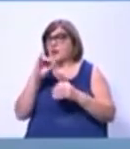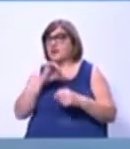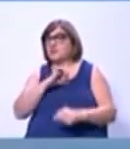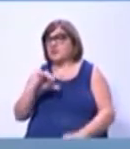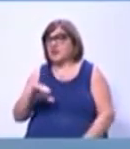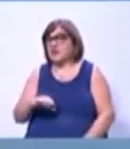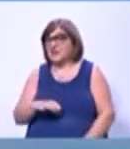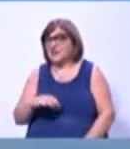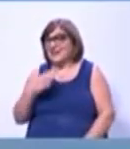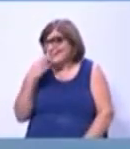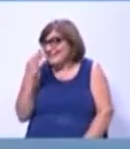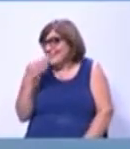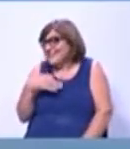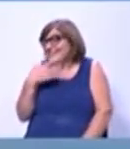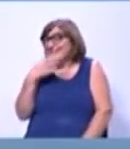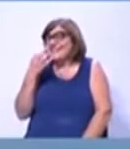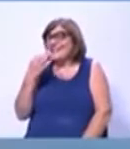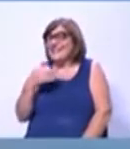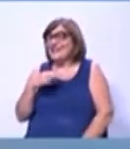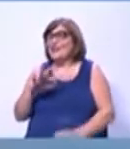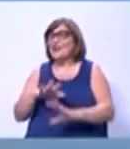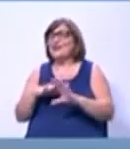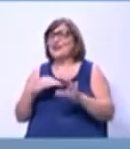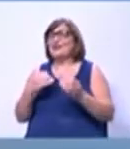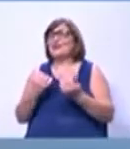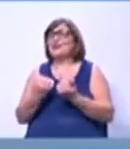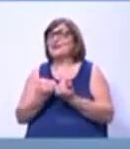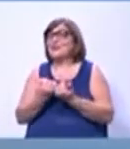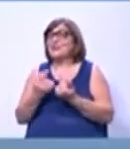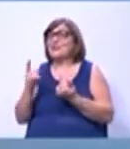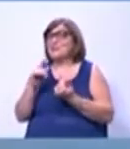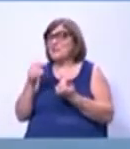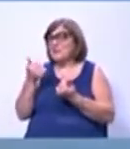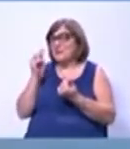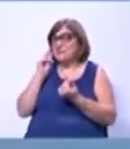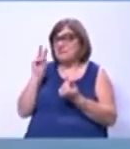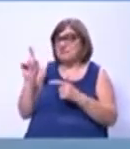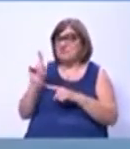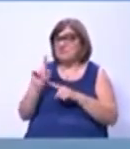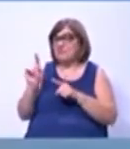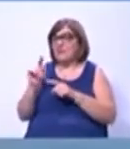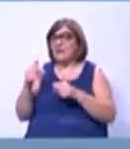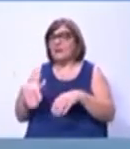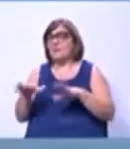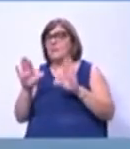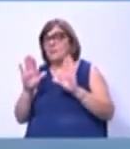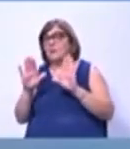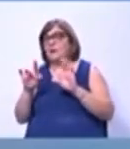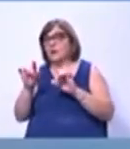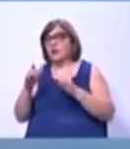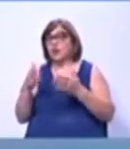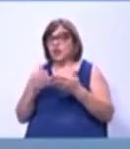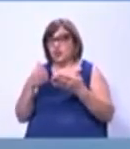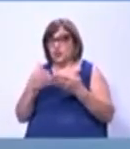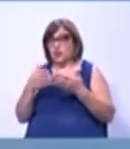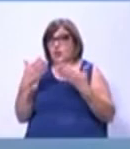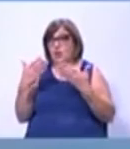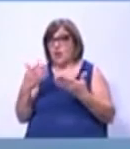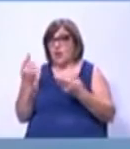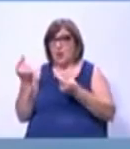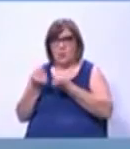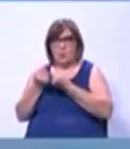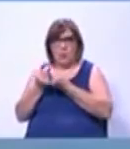preguiçosas, Verdade. Não é? Que não são, socialmente não se é muito bem visto. Verdade. E estes estudos que saíram mesmo